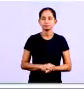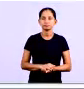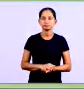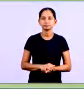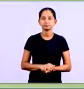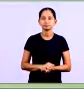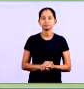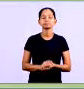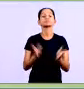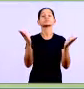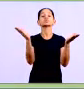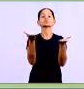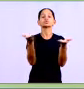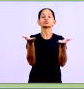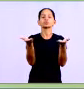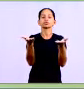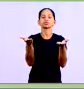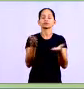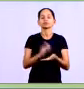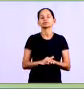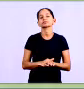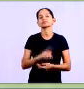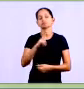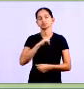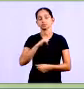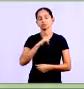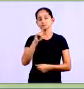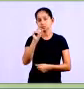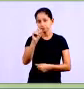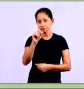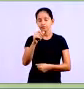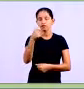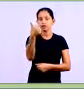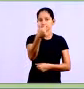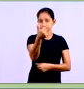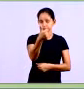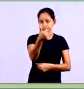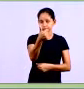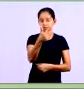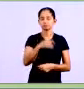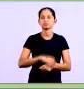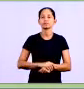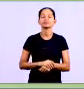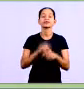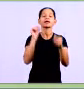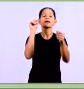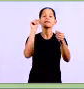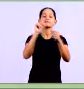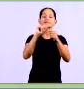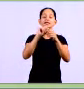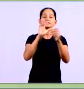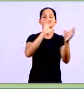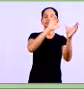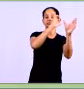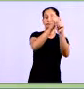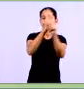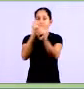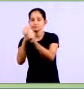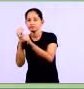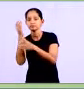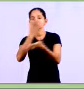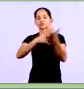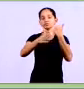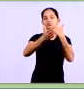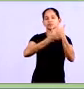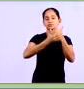nossas atividades de hoje, o que a gente está falando aqui? Na questão 1, fazer a contabilização dos tributos nos